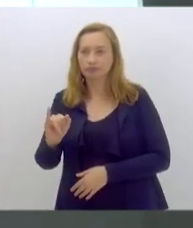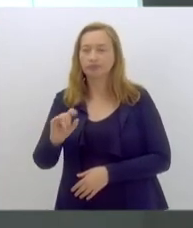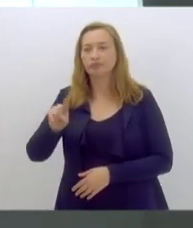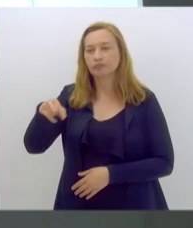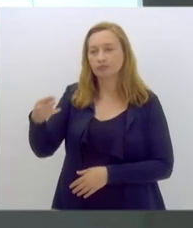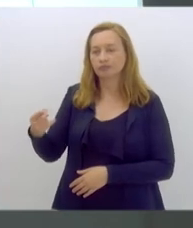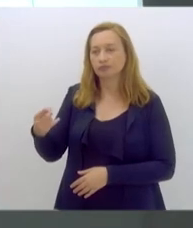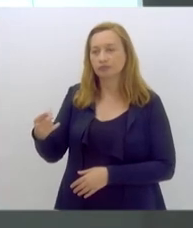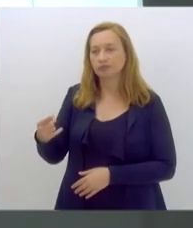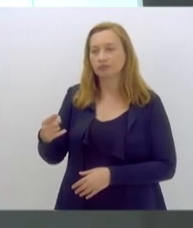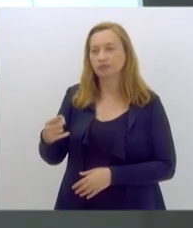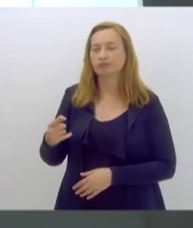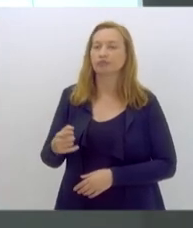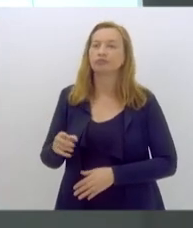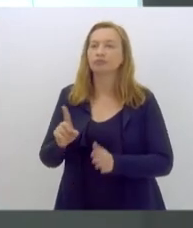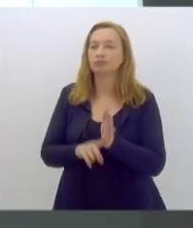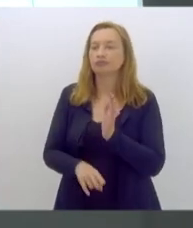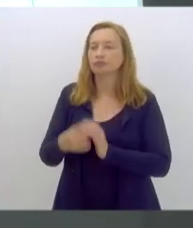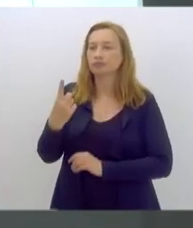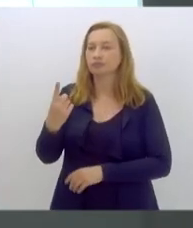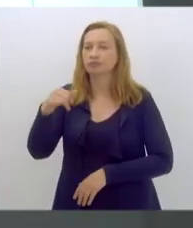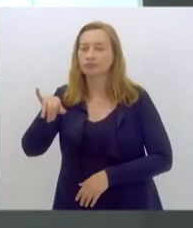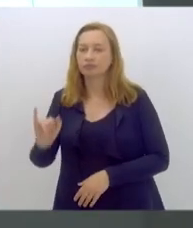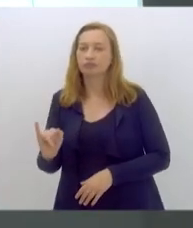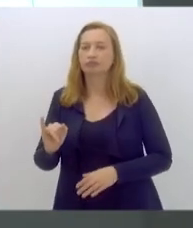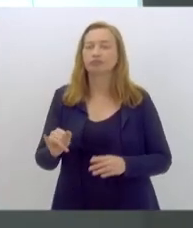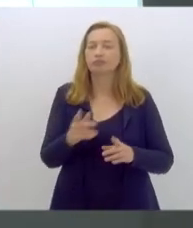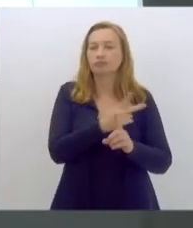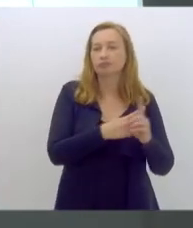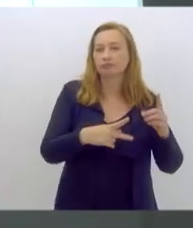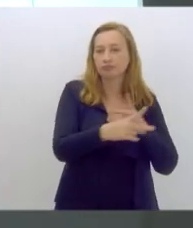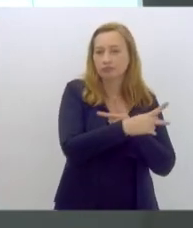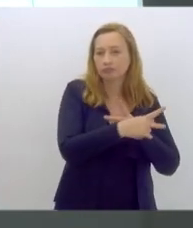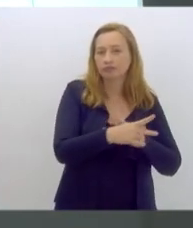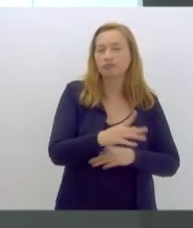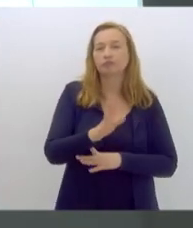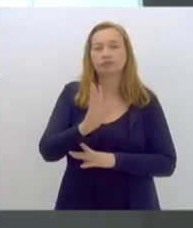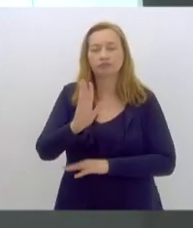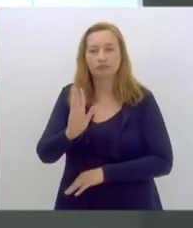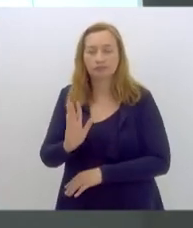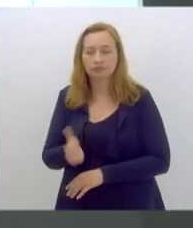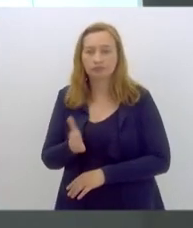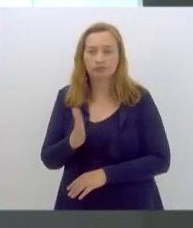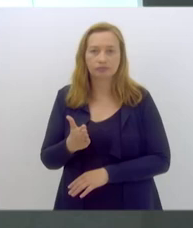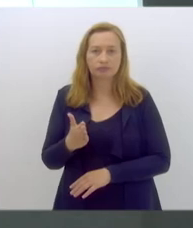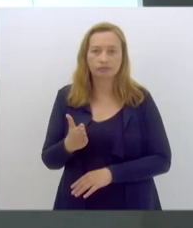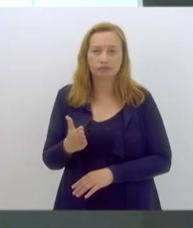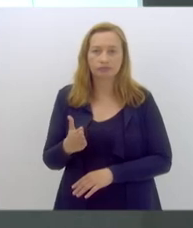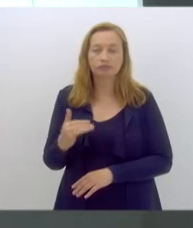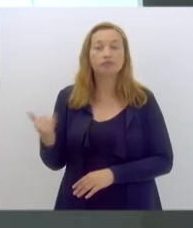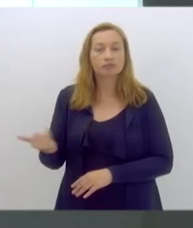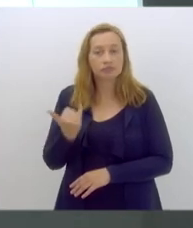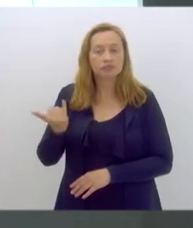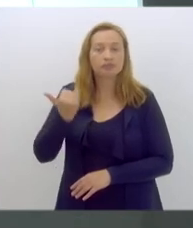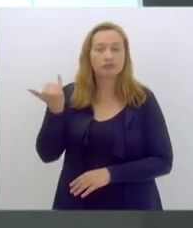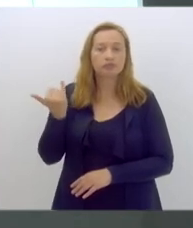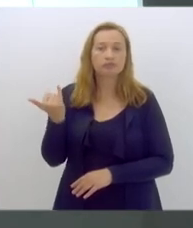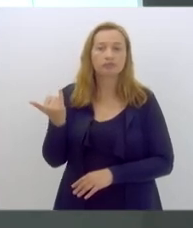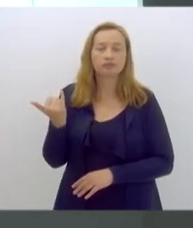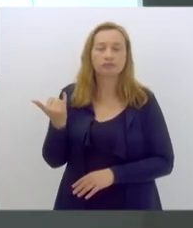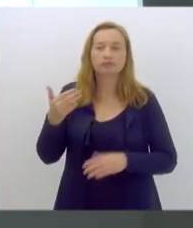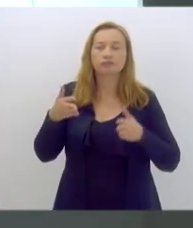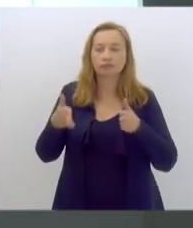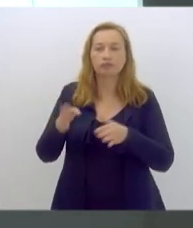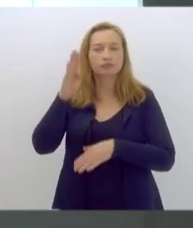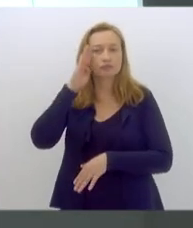um bi os principais são previdência social que já é clássico né em função da